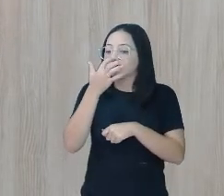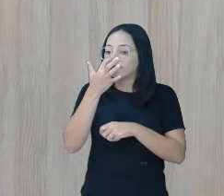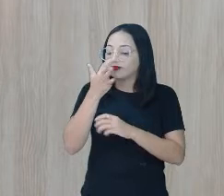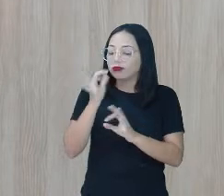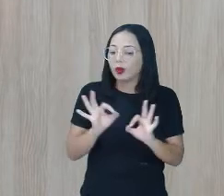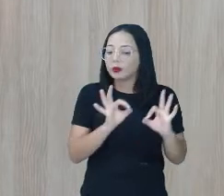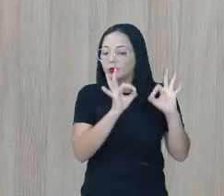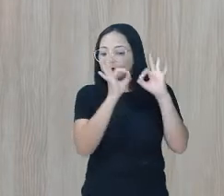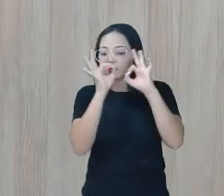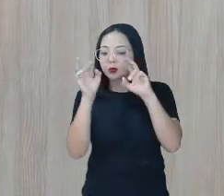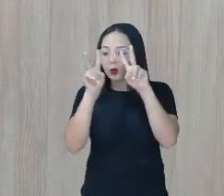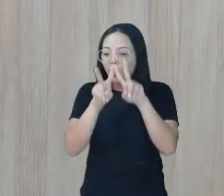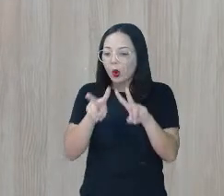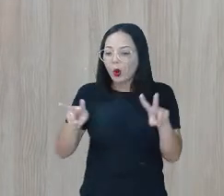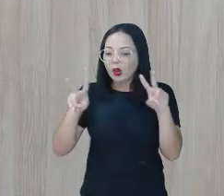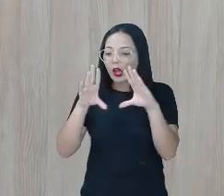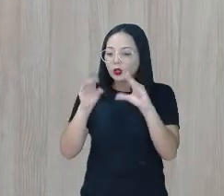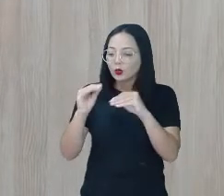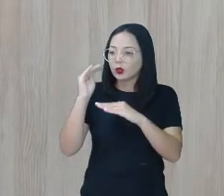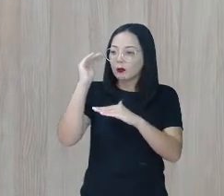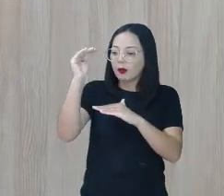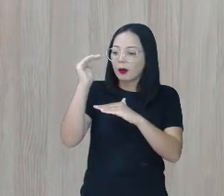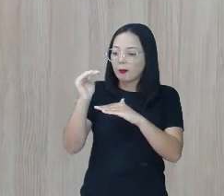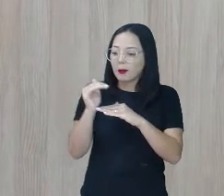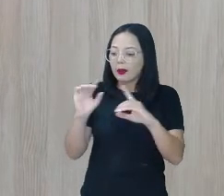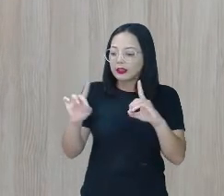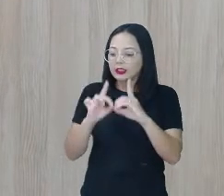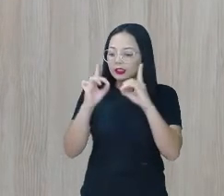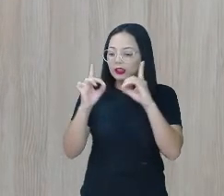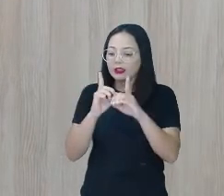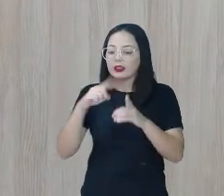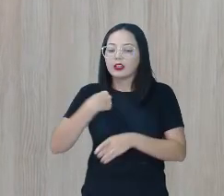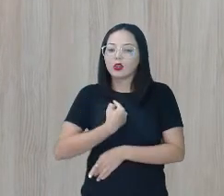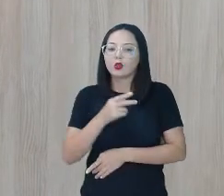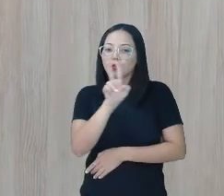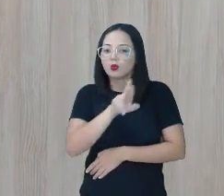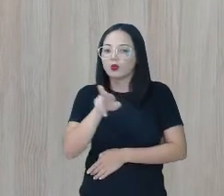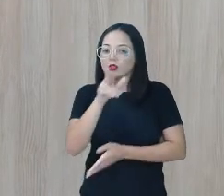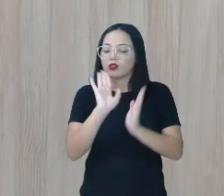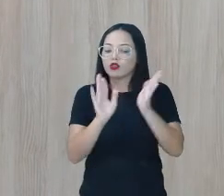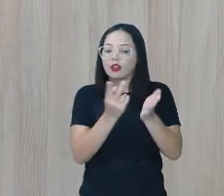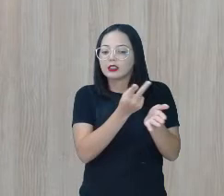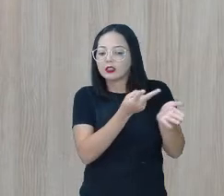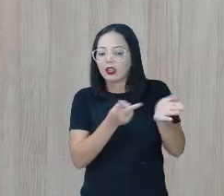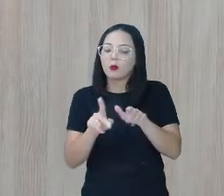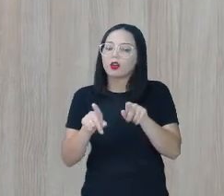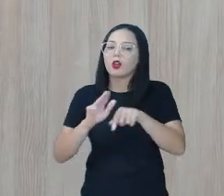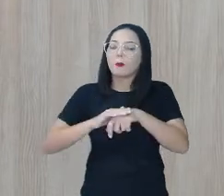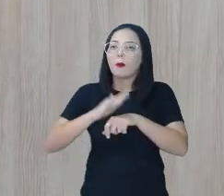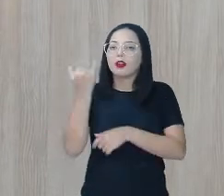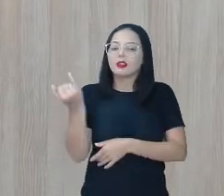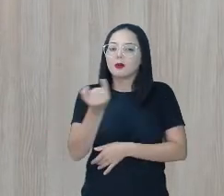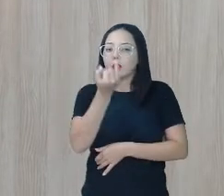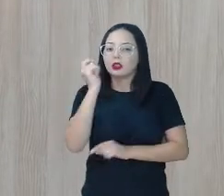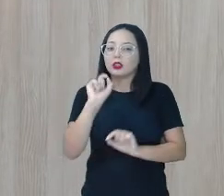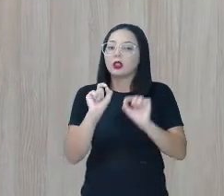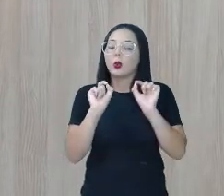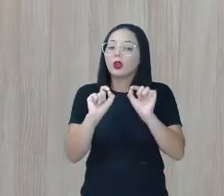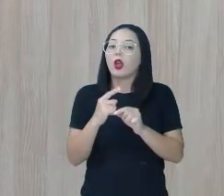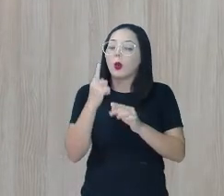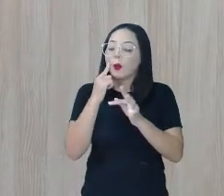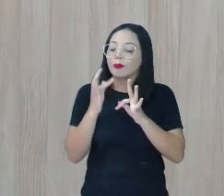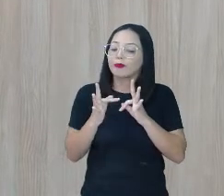observar toda a sequência didática que estamos utilizando aqui durante essa semana. E o mais importante, lá